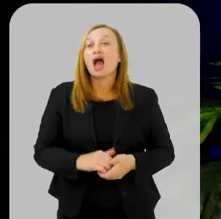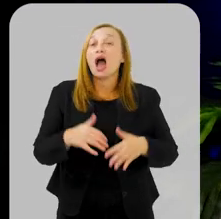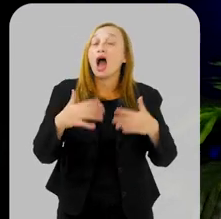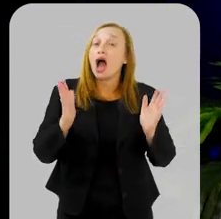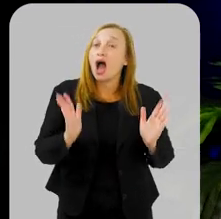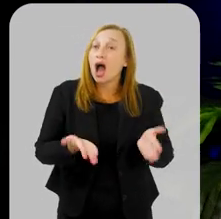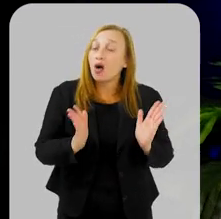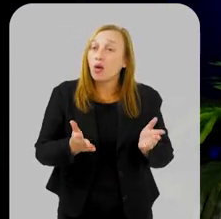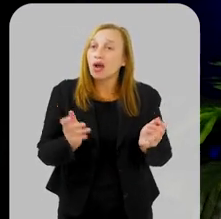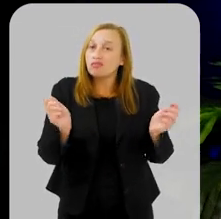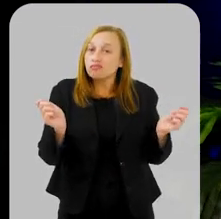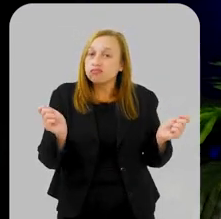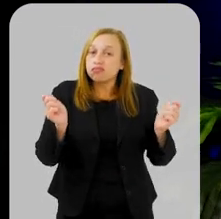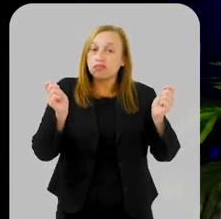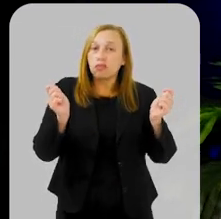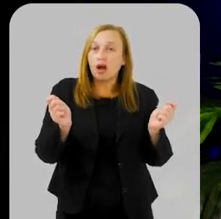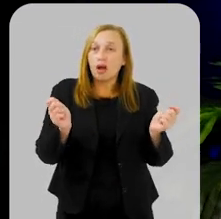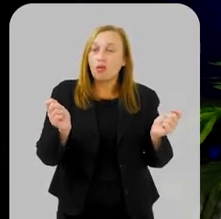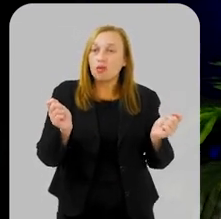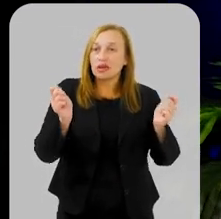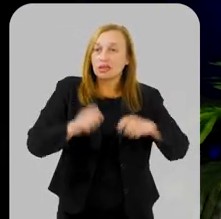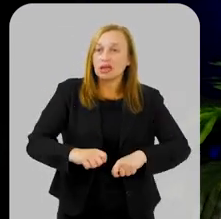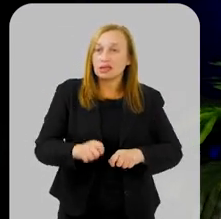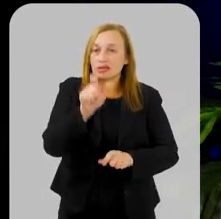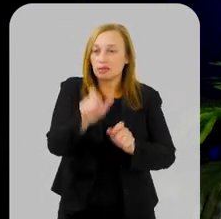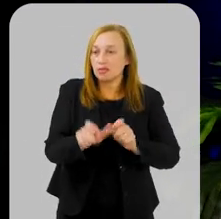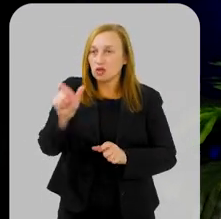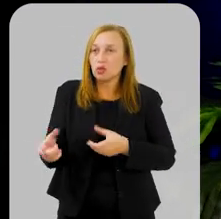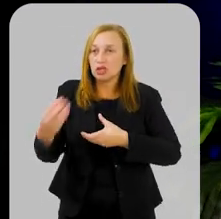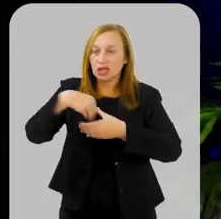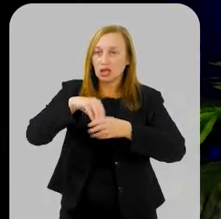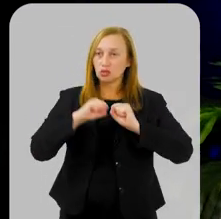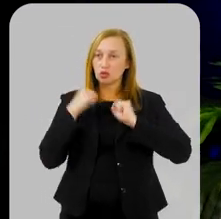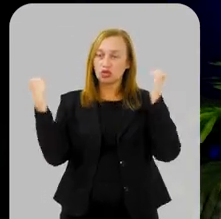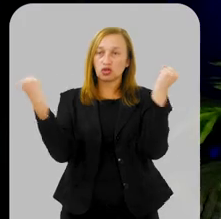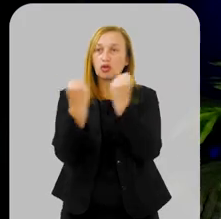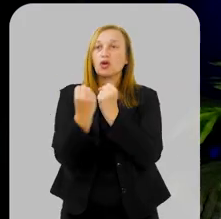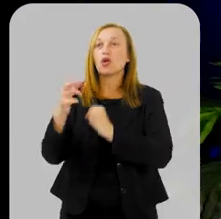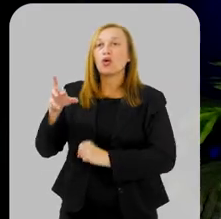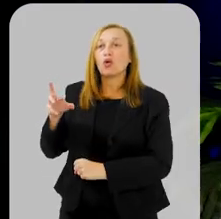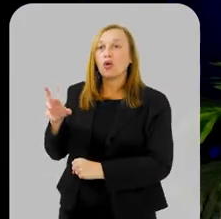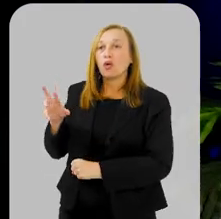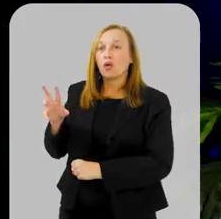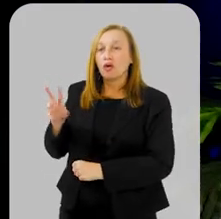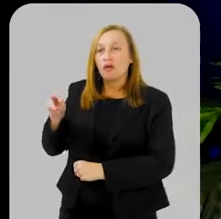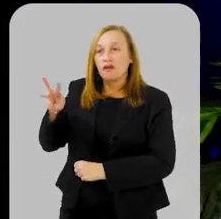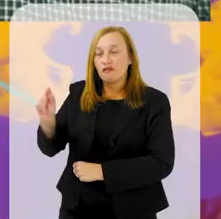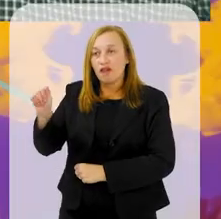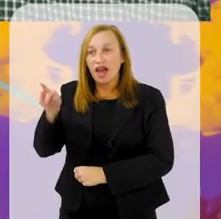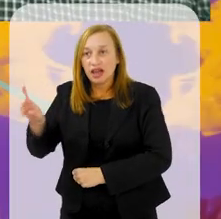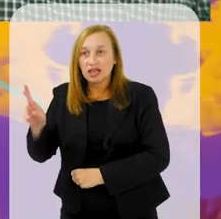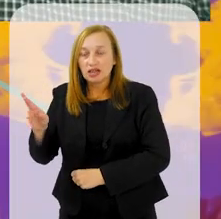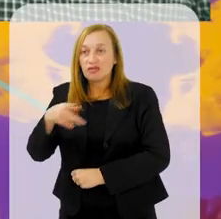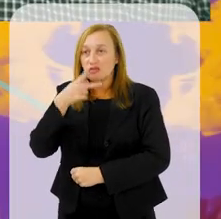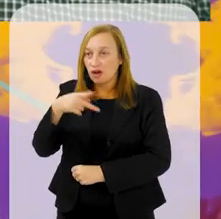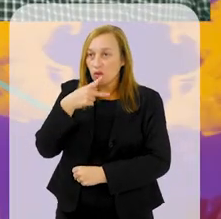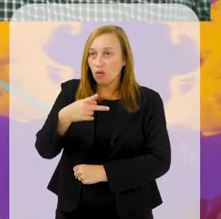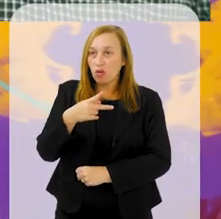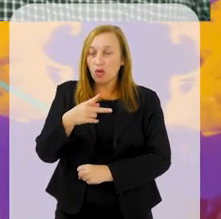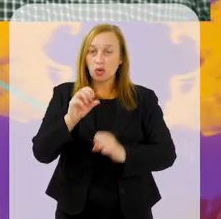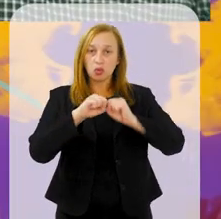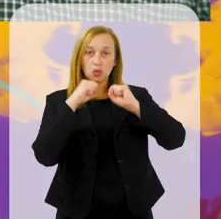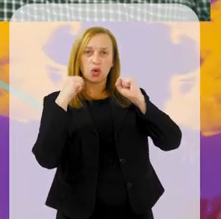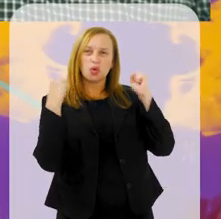a acontecer. Agora, quanto à capacidade do estádio. Como bem disse o Wagner Menezes, um